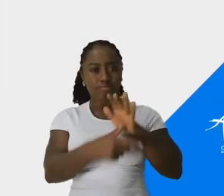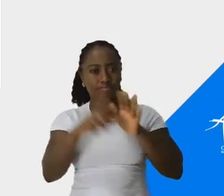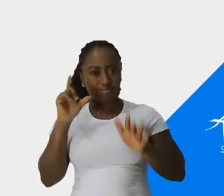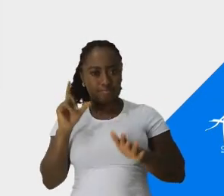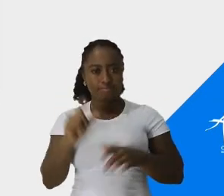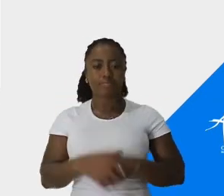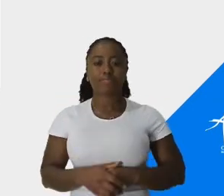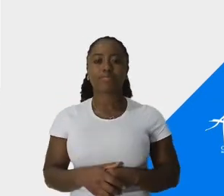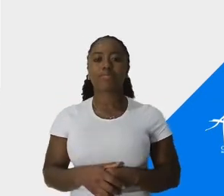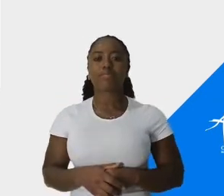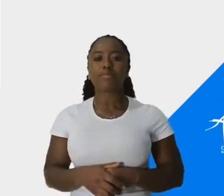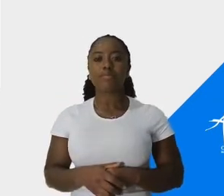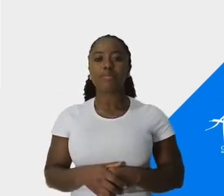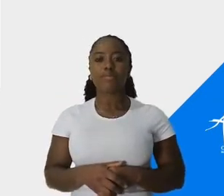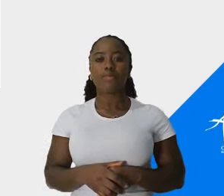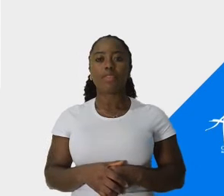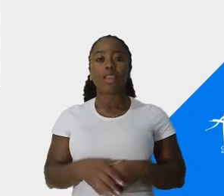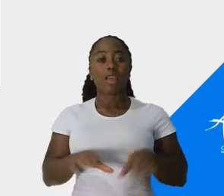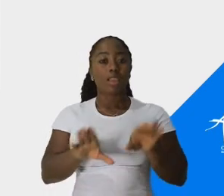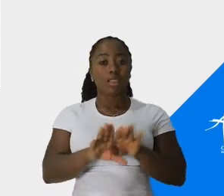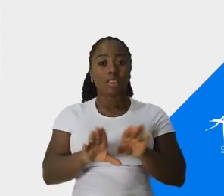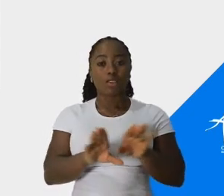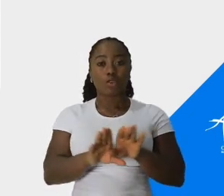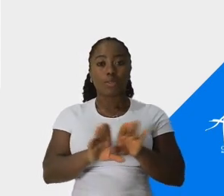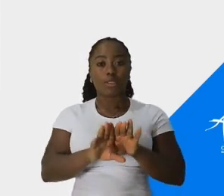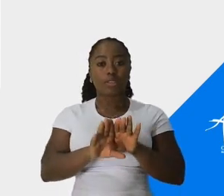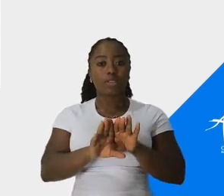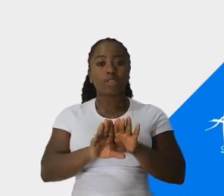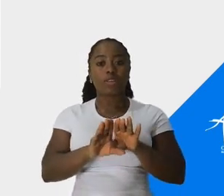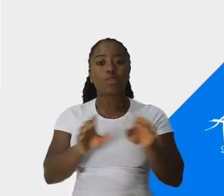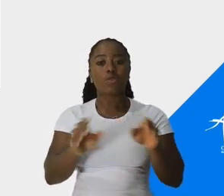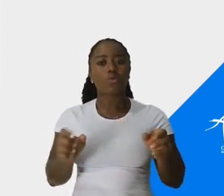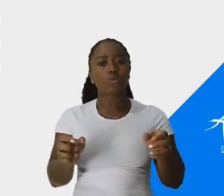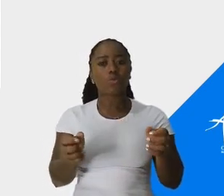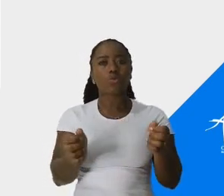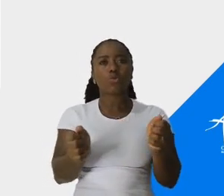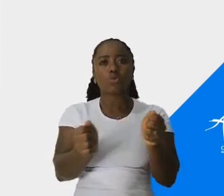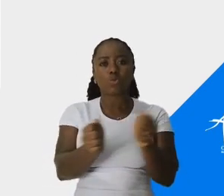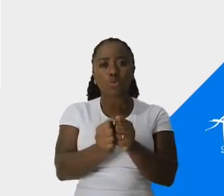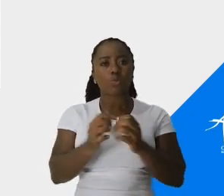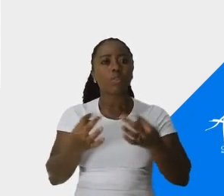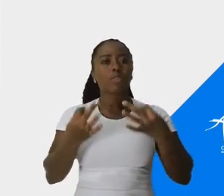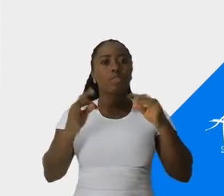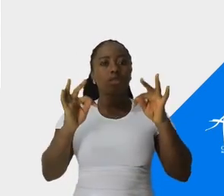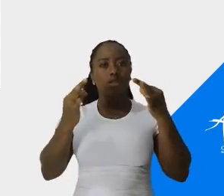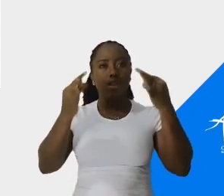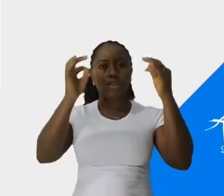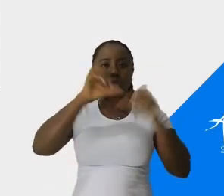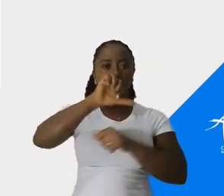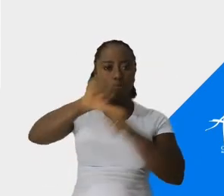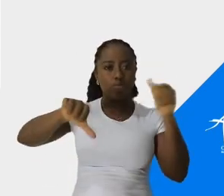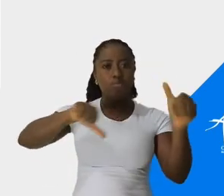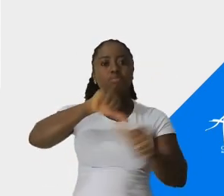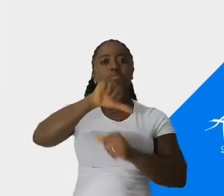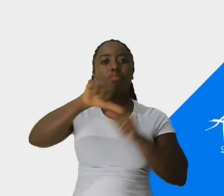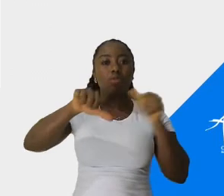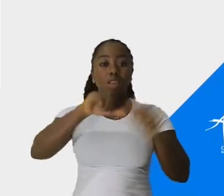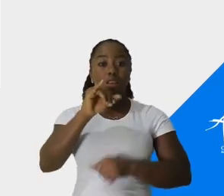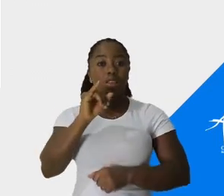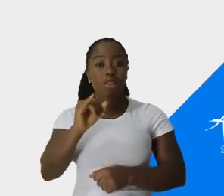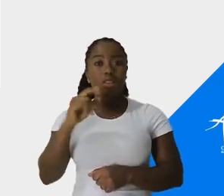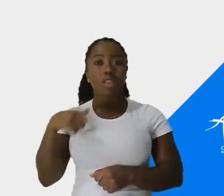notar, inclusive, como a tecnologia, né, nesse tempo mudou. Se a gente for ver aqui a imagem